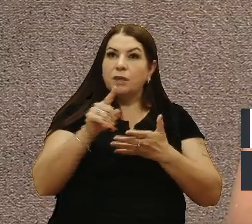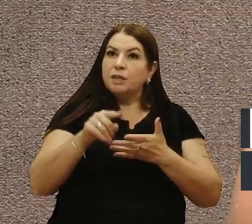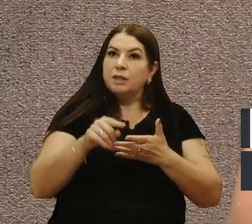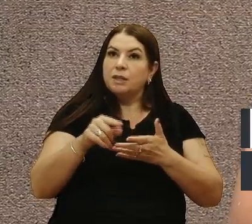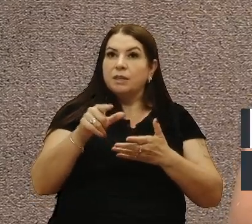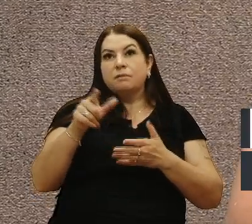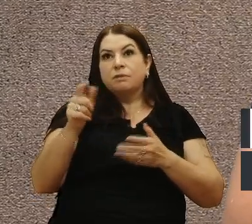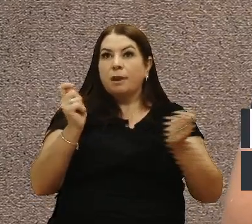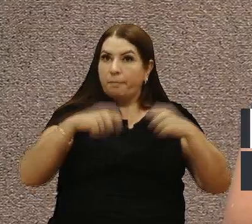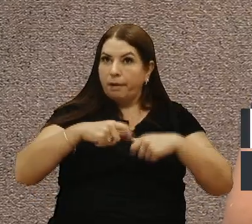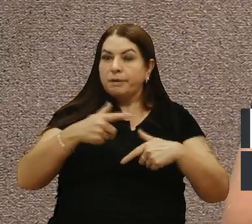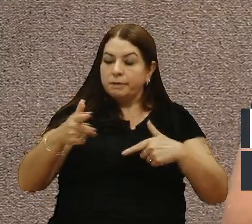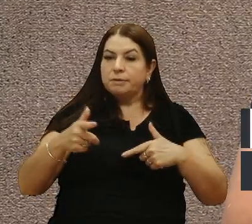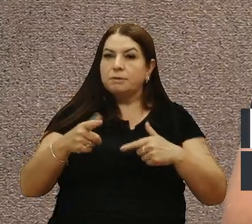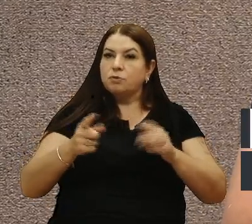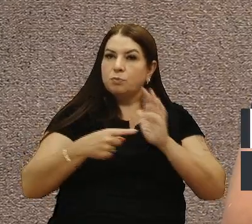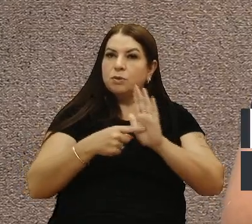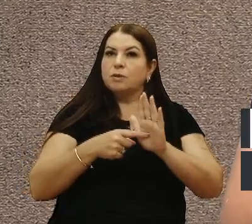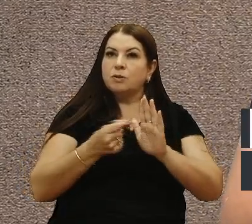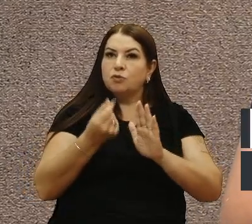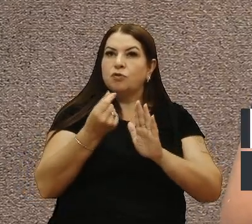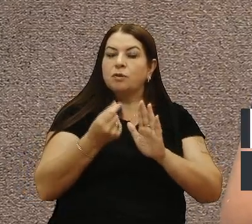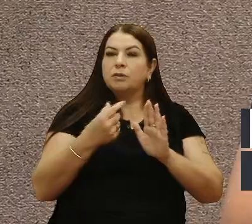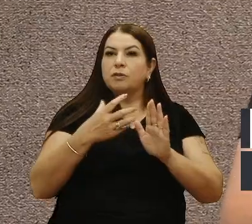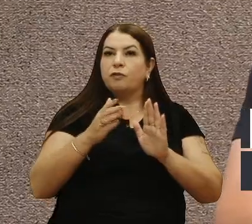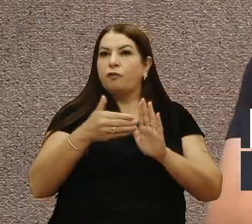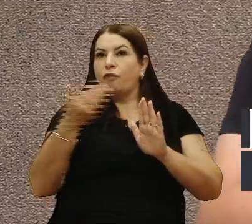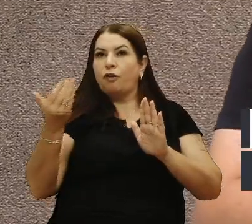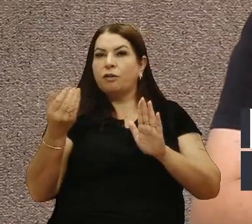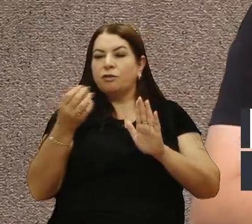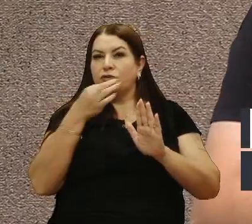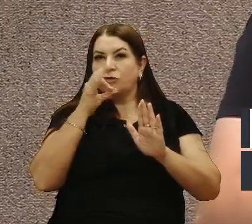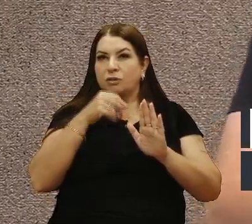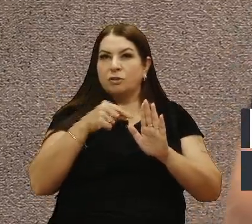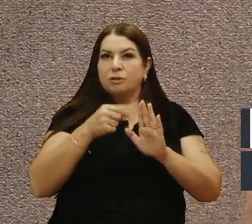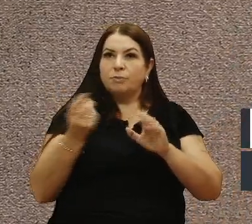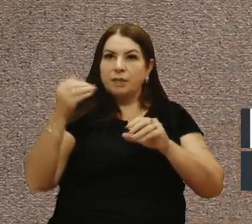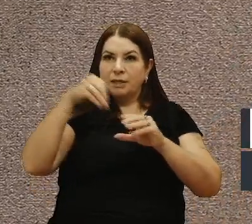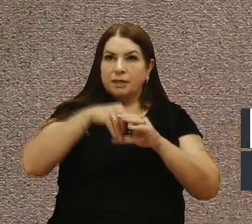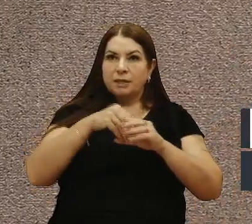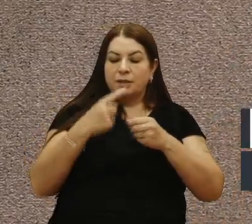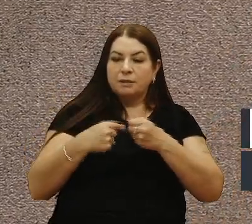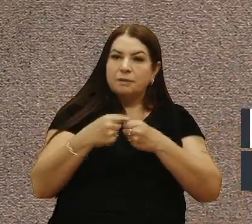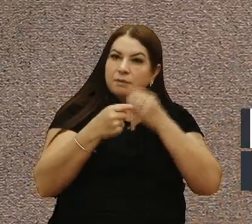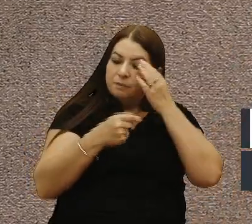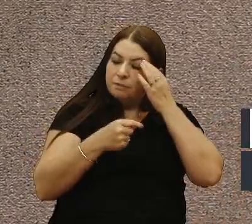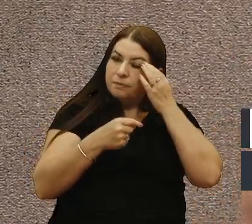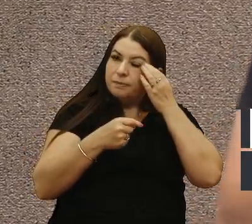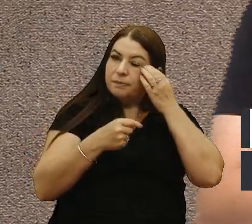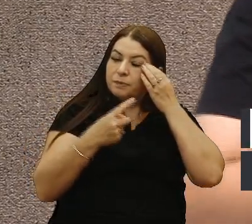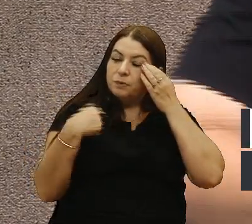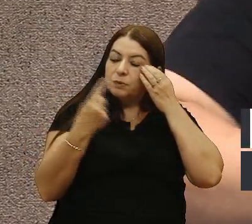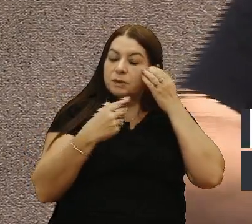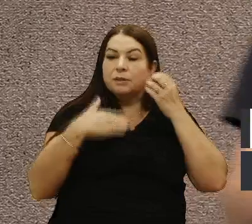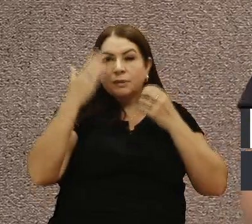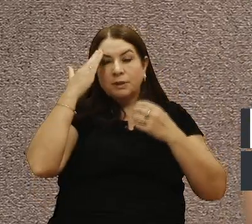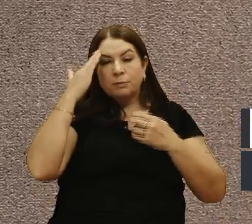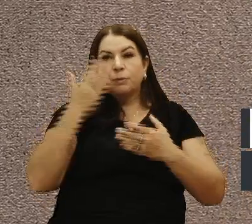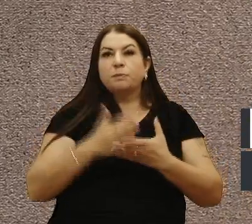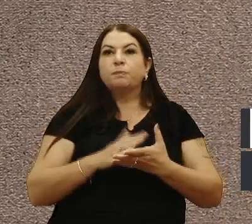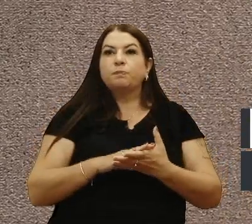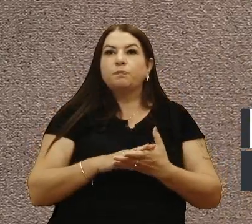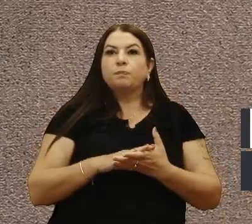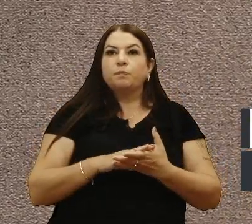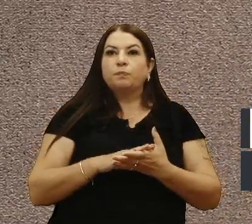agentes capazes de trazer dinheiro de fora de Caxias para dentro da nossa cidade. Como nós sabemos agora, o Imposto sobre